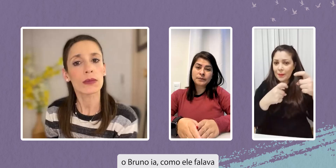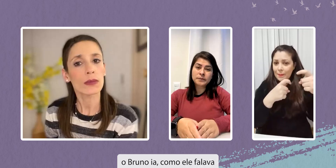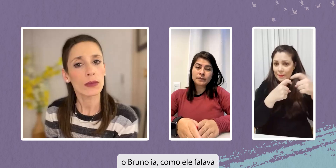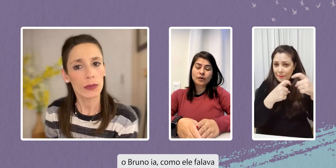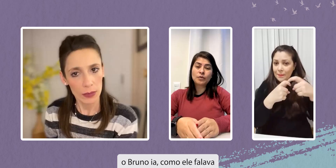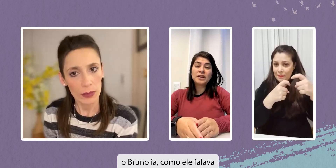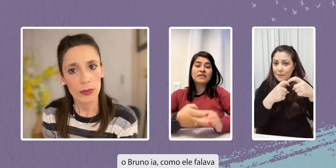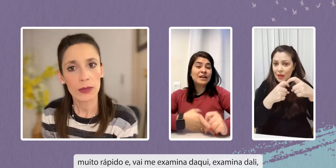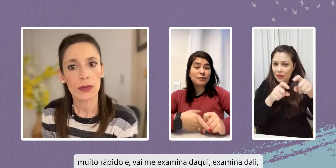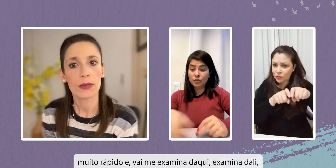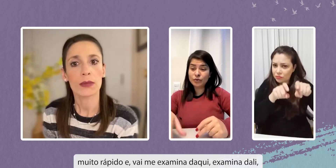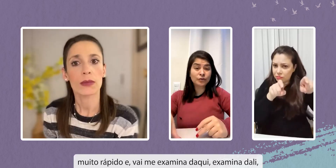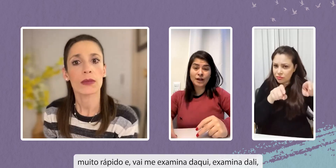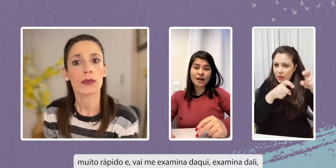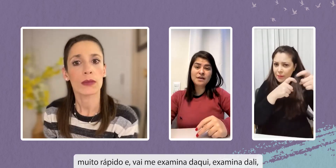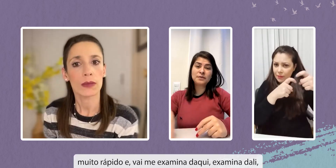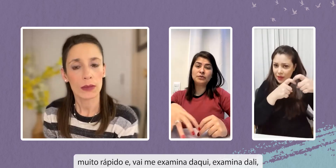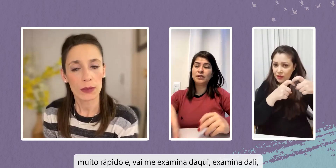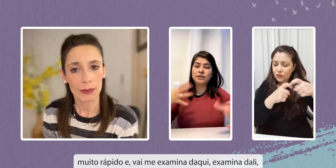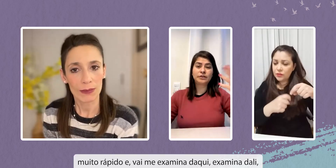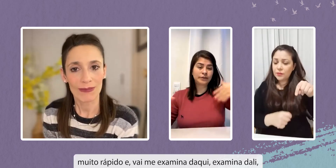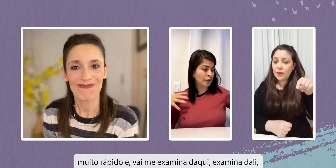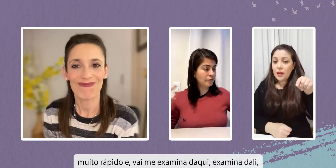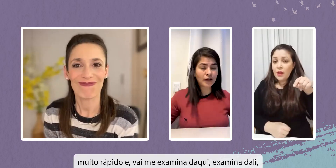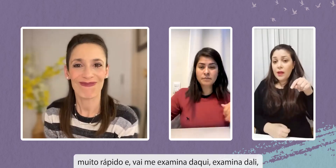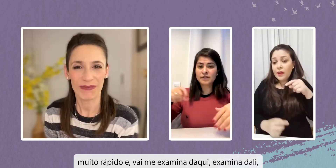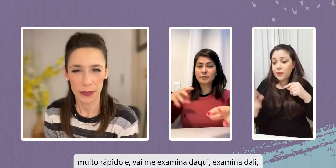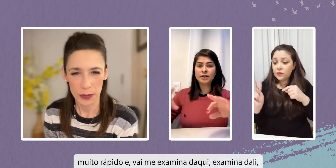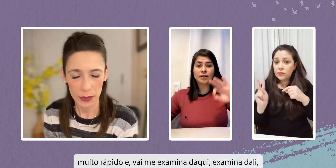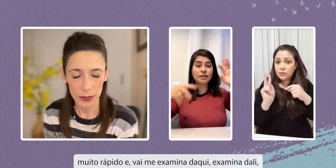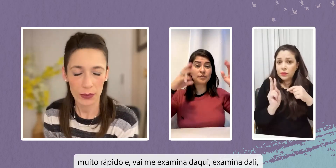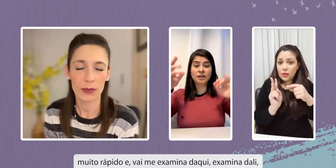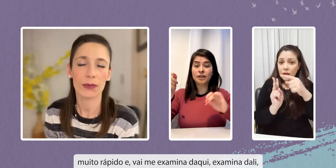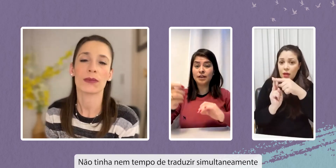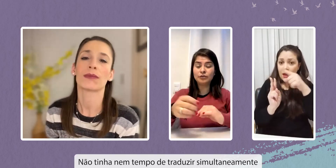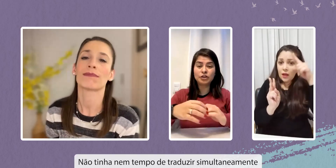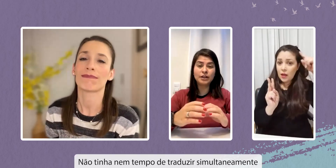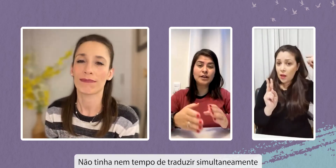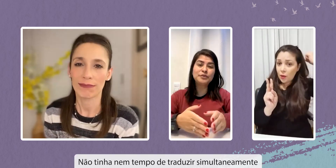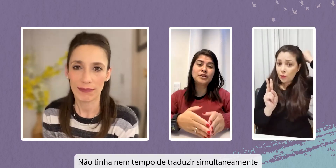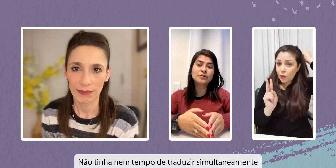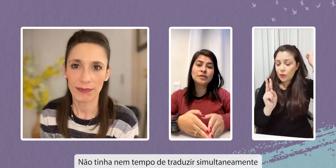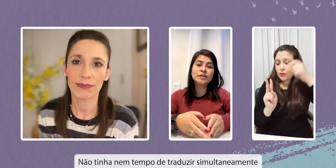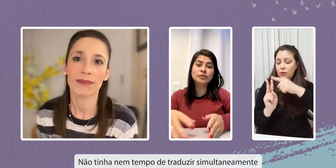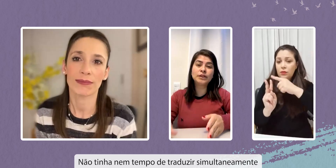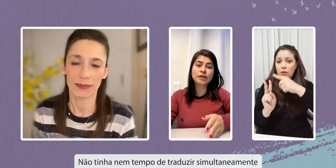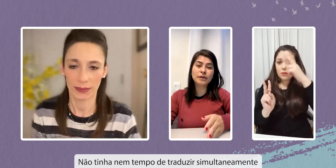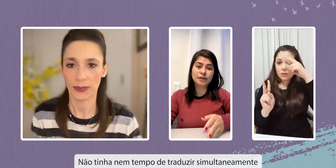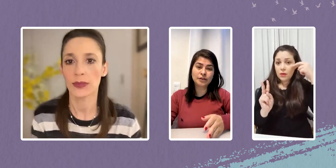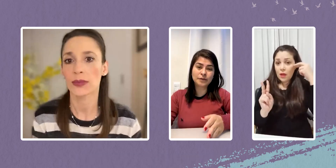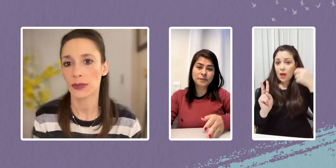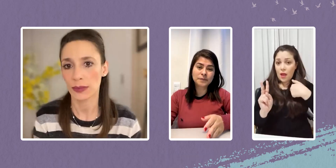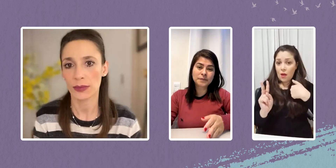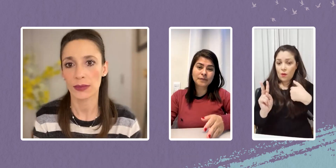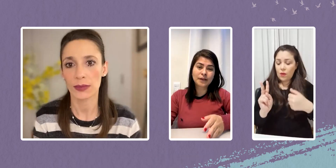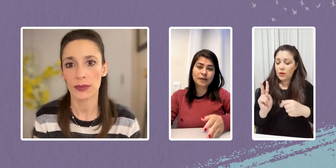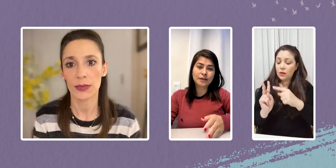ia, como ele falava muito rápido e, né, vai, examina daqui, examina dali, não tinha nem tempo de traduzir